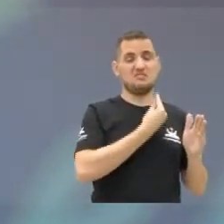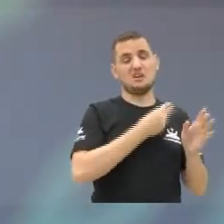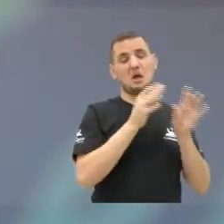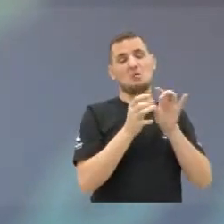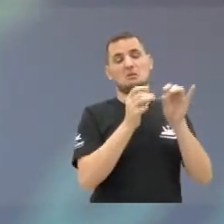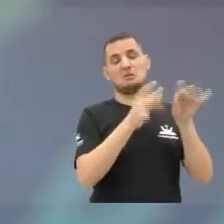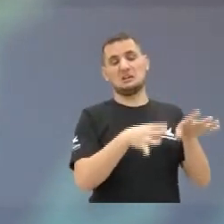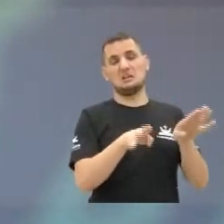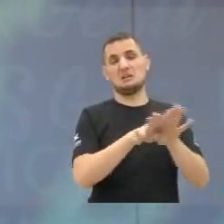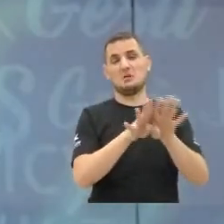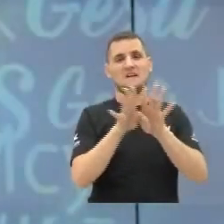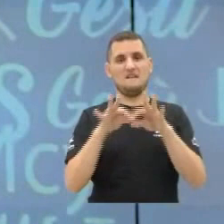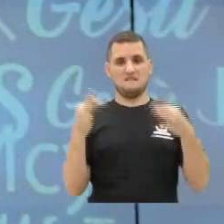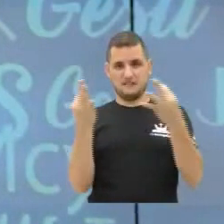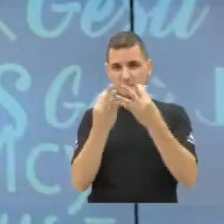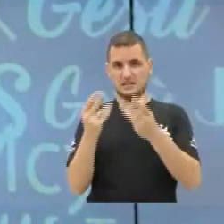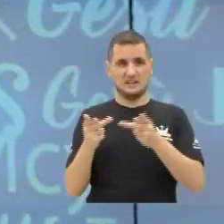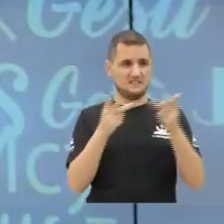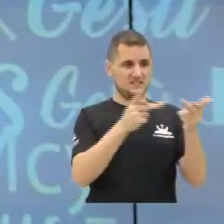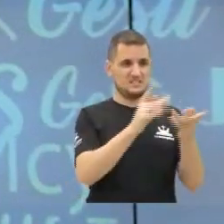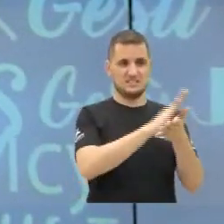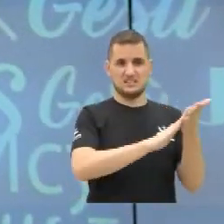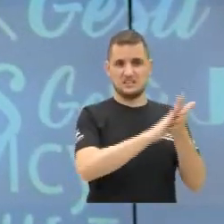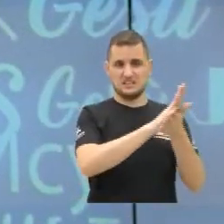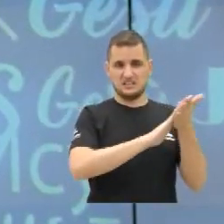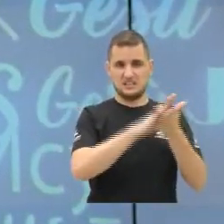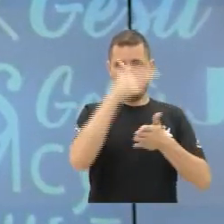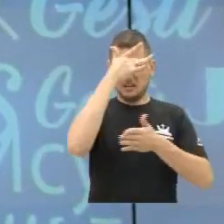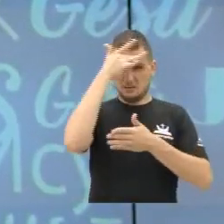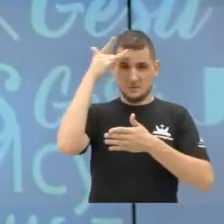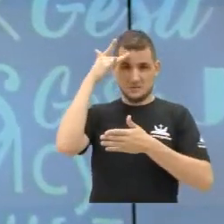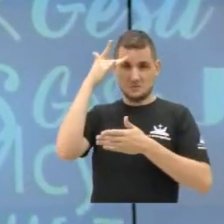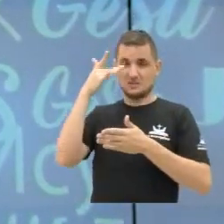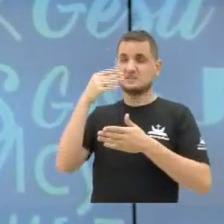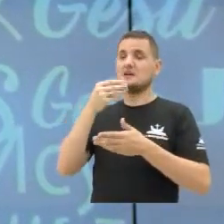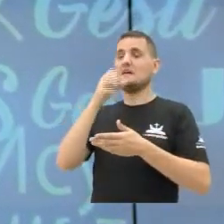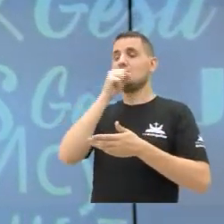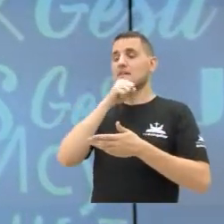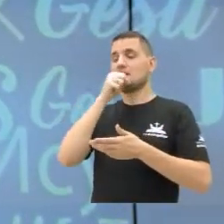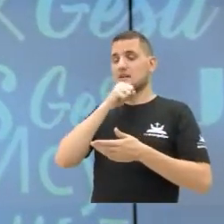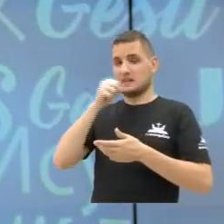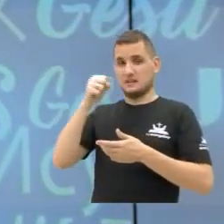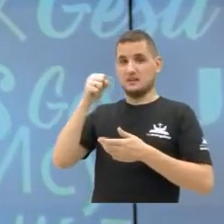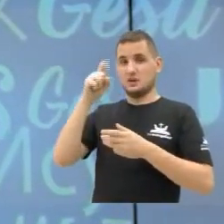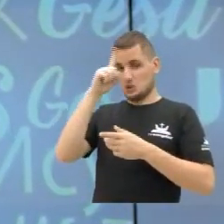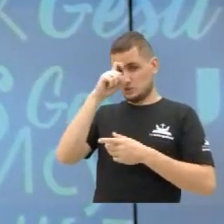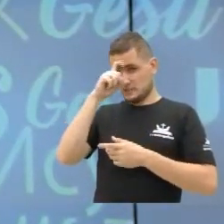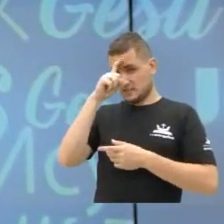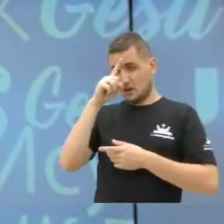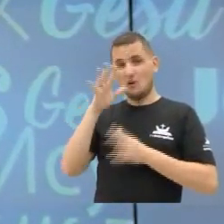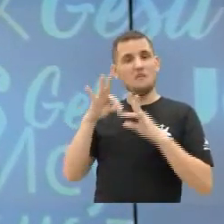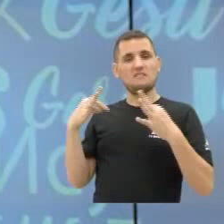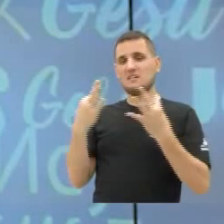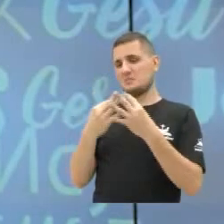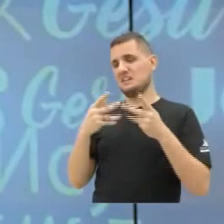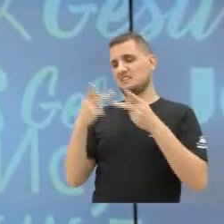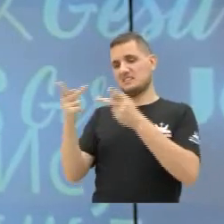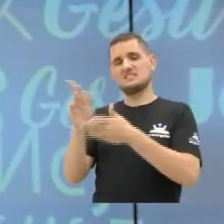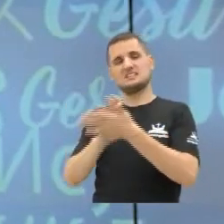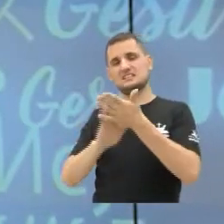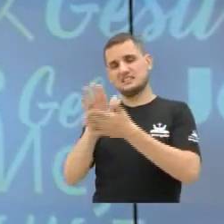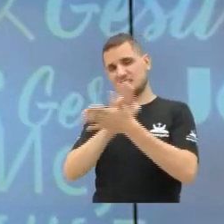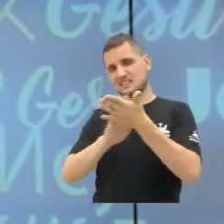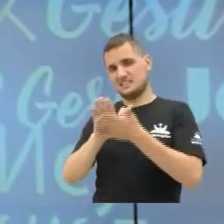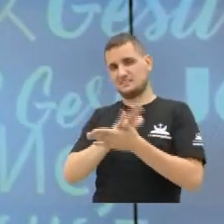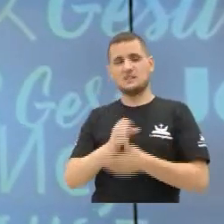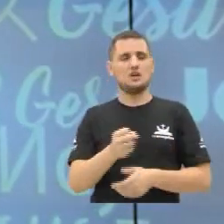quer visitar, quantos que estão isolados devido ao distanciamento social. Mas como